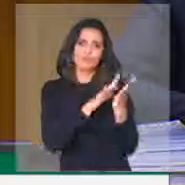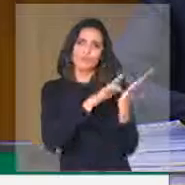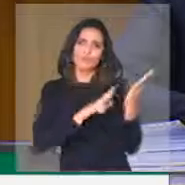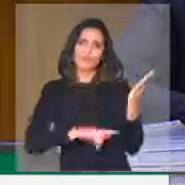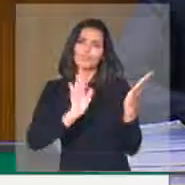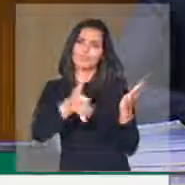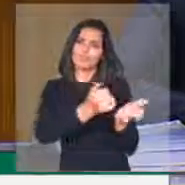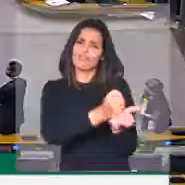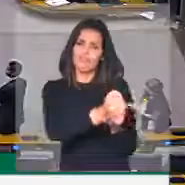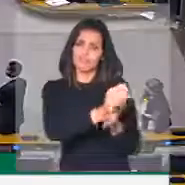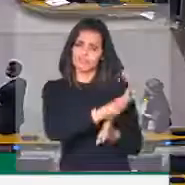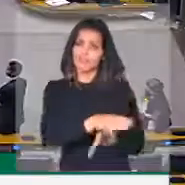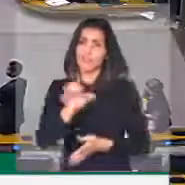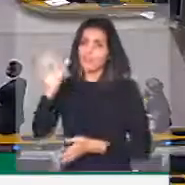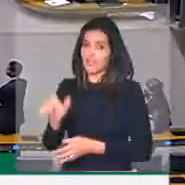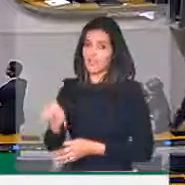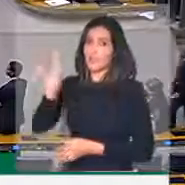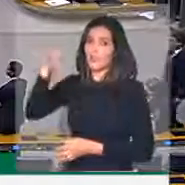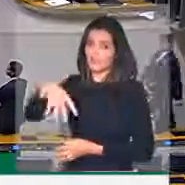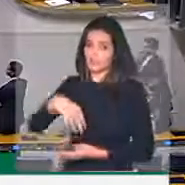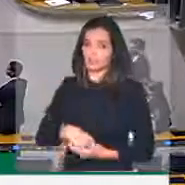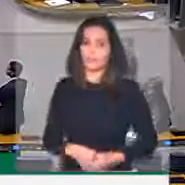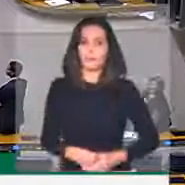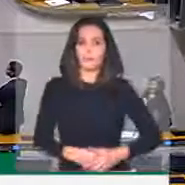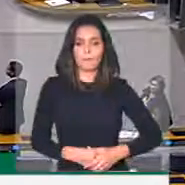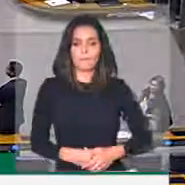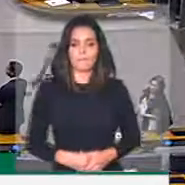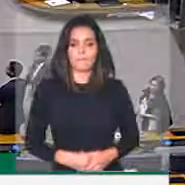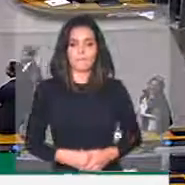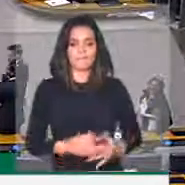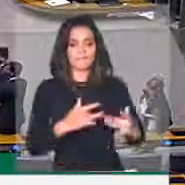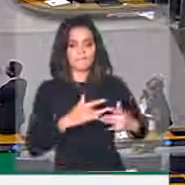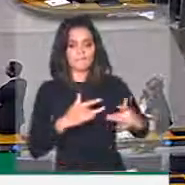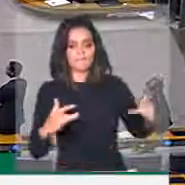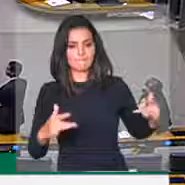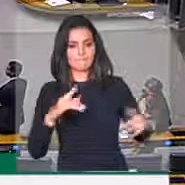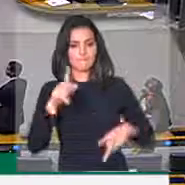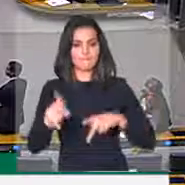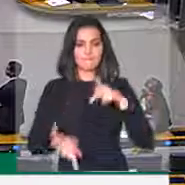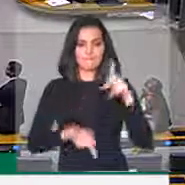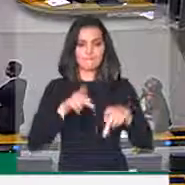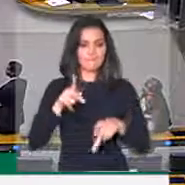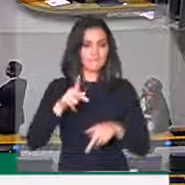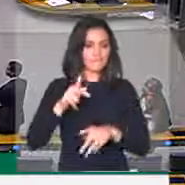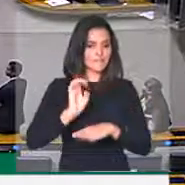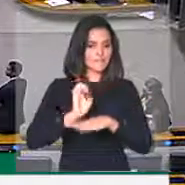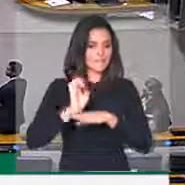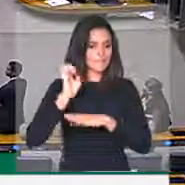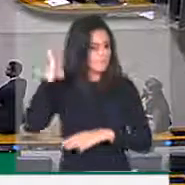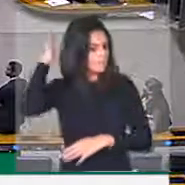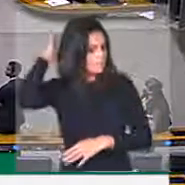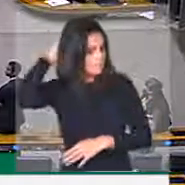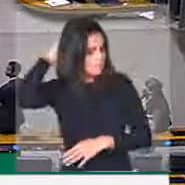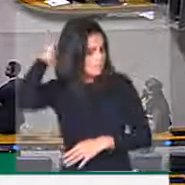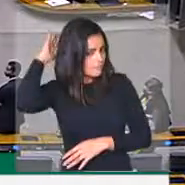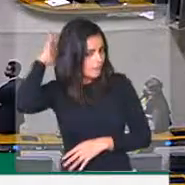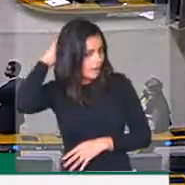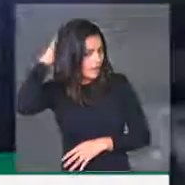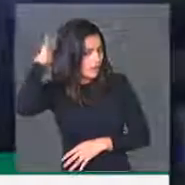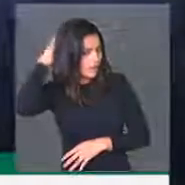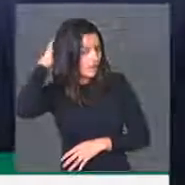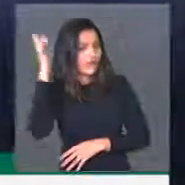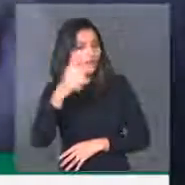foi. Eu queria me solidarizar ao povo do Pará, especialmente ao povo de Belém, que